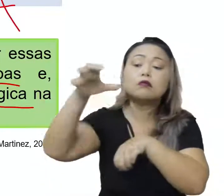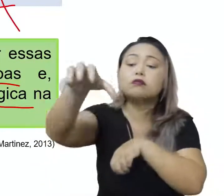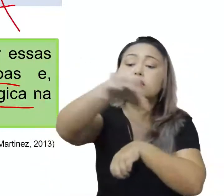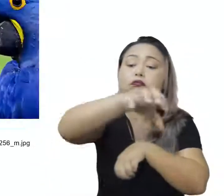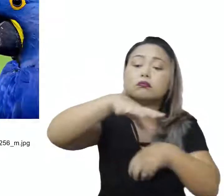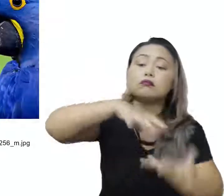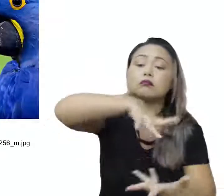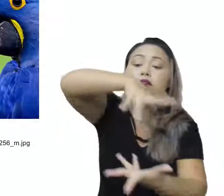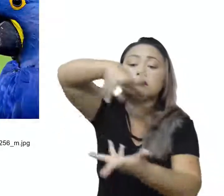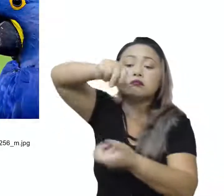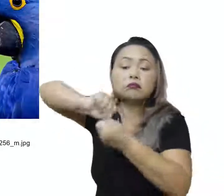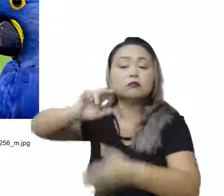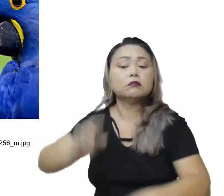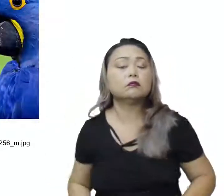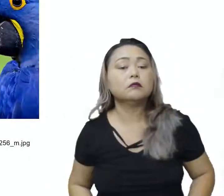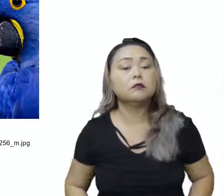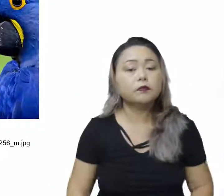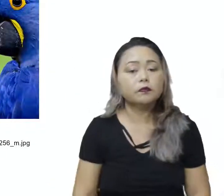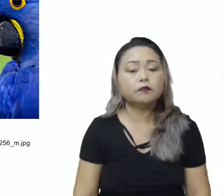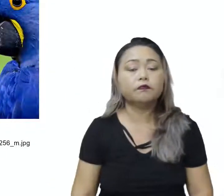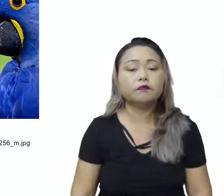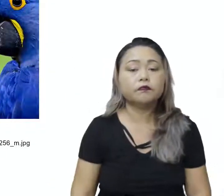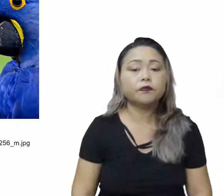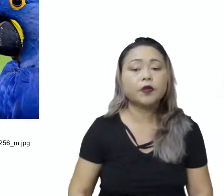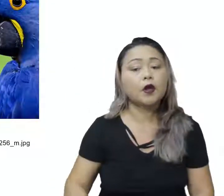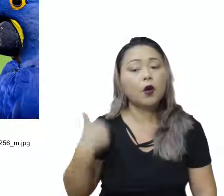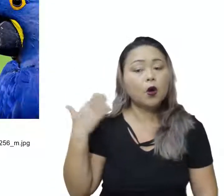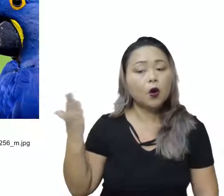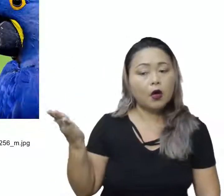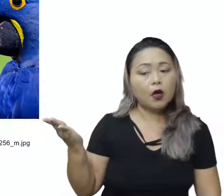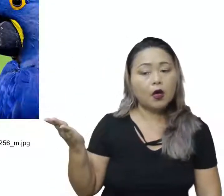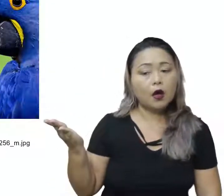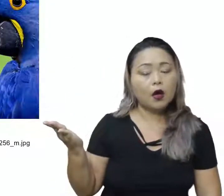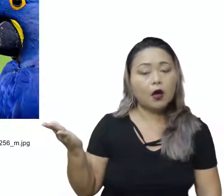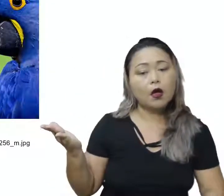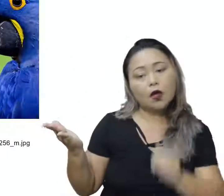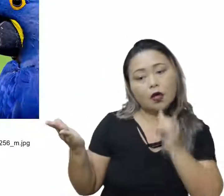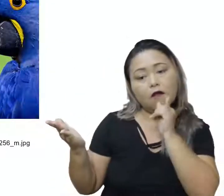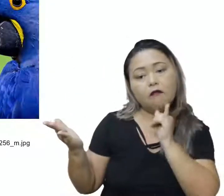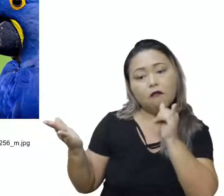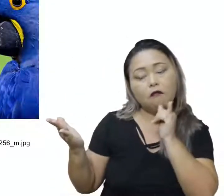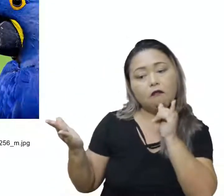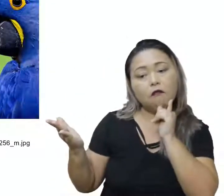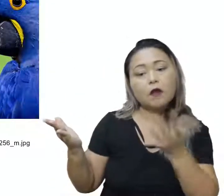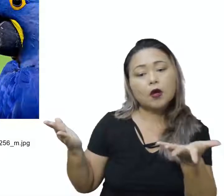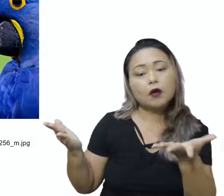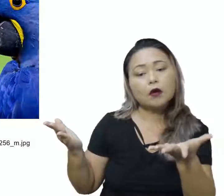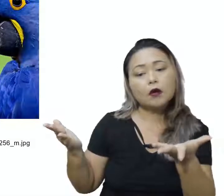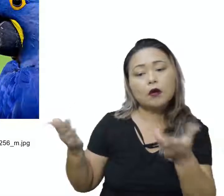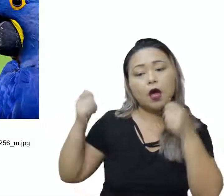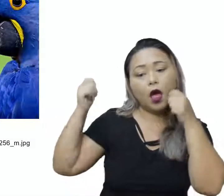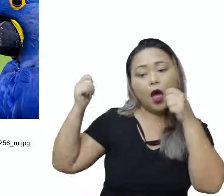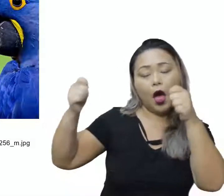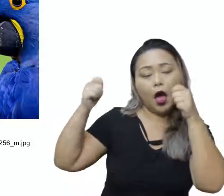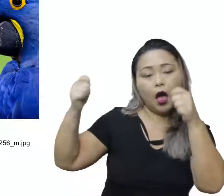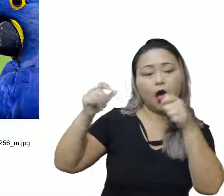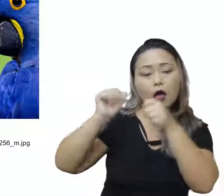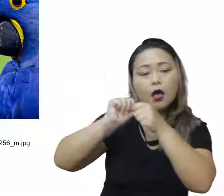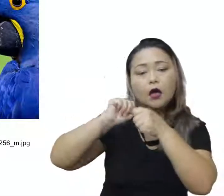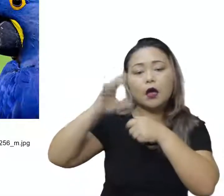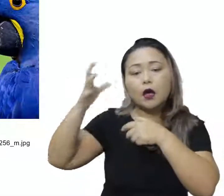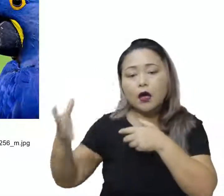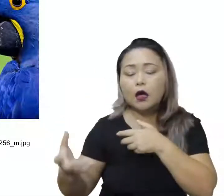lugares do mundo. Ok? Olha aí um exemplo, são exemplos de campanhas, adote uma